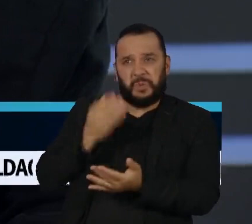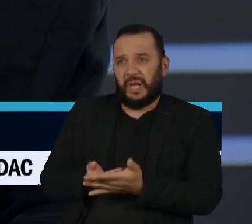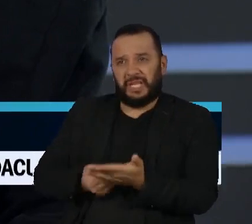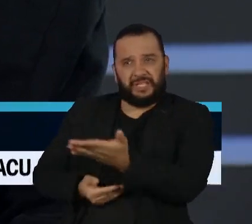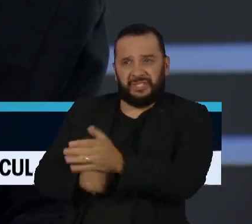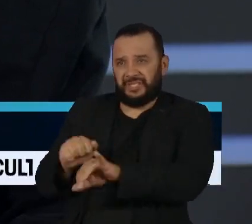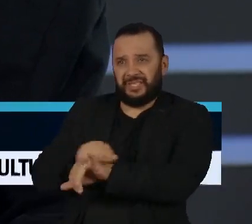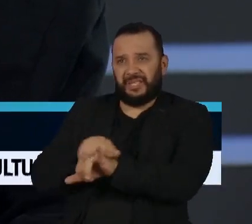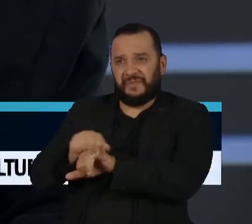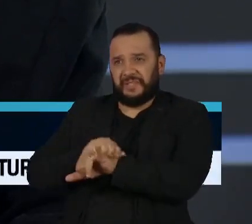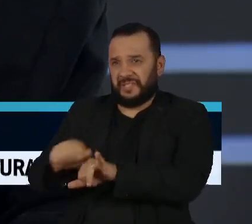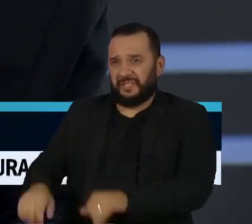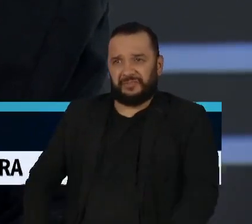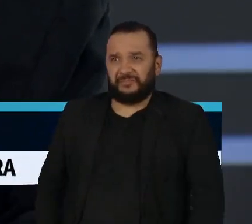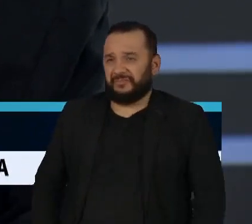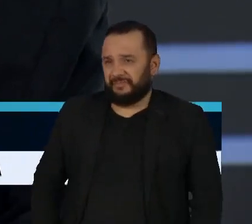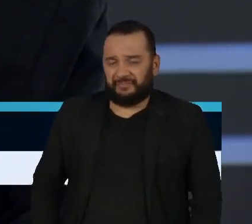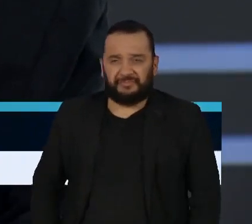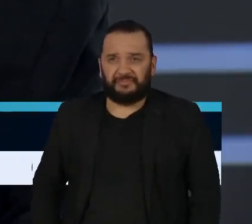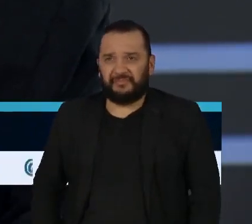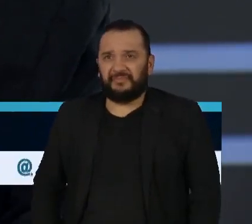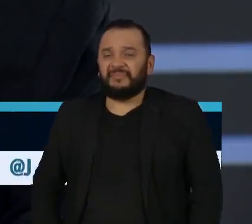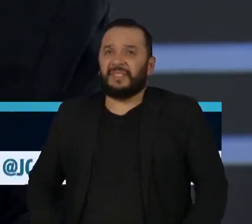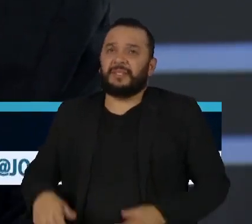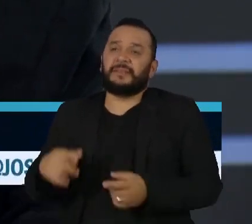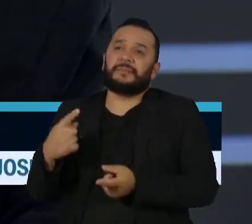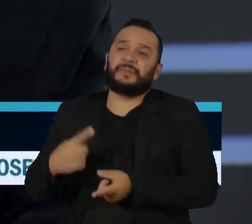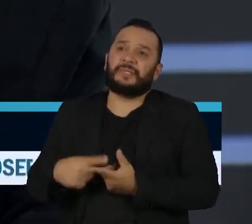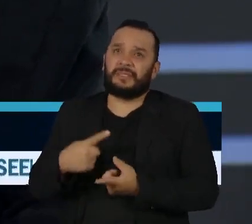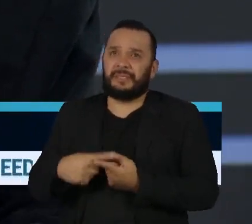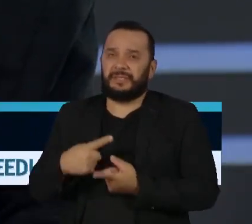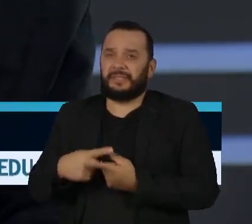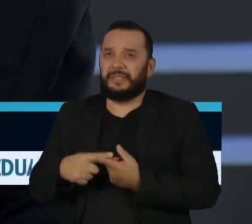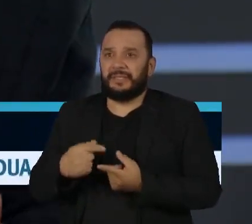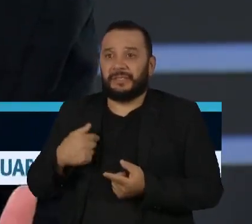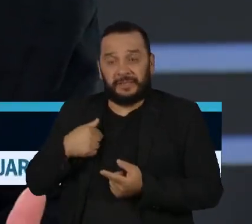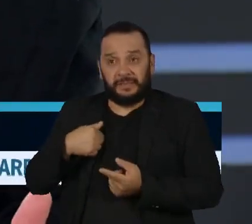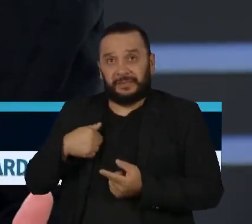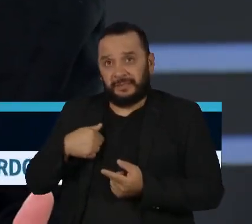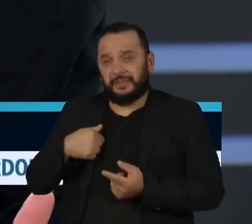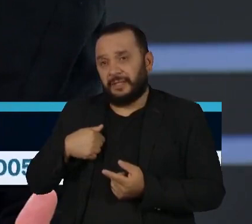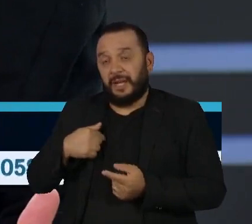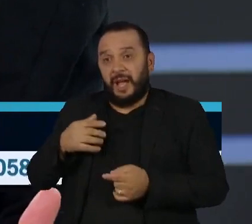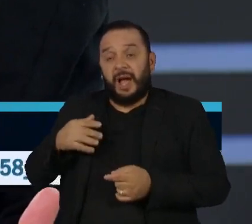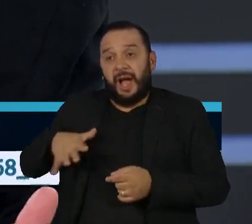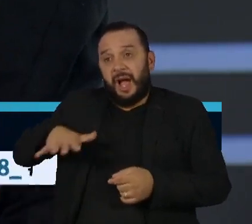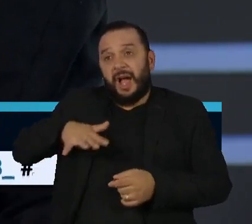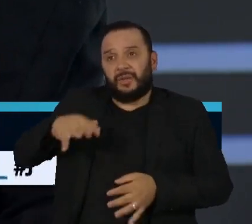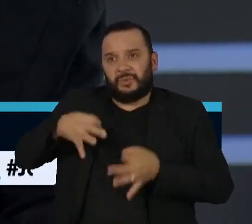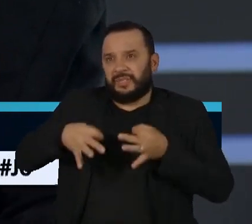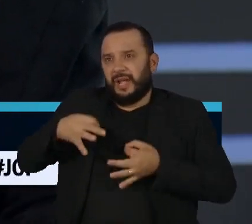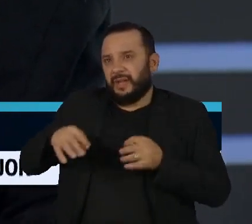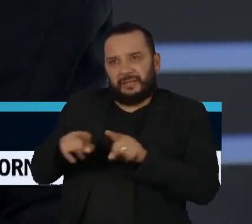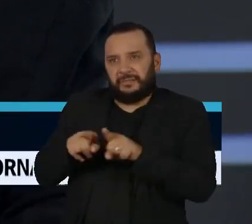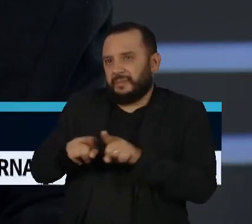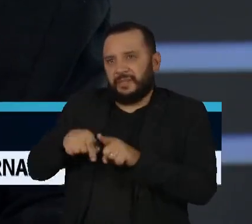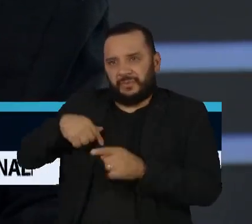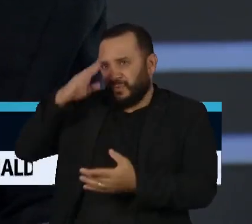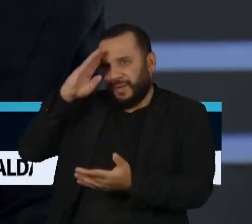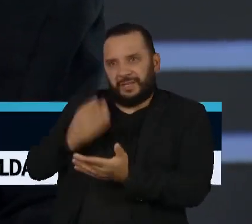ela foi também esvaziada do ponto de vista da credibilidade junto ao poder judiciário né assim